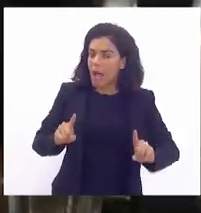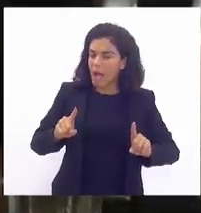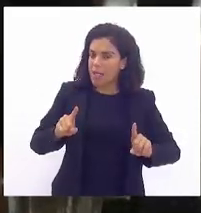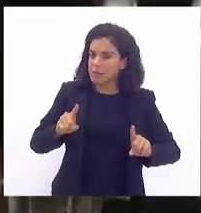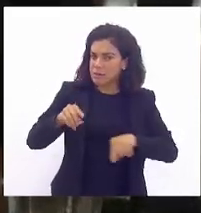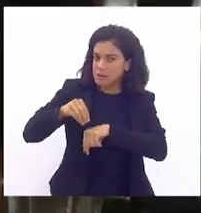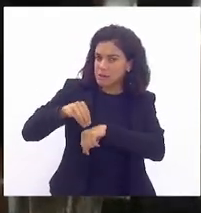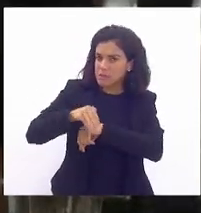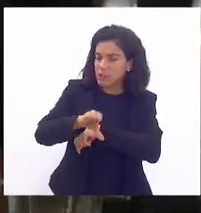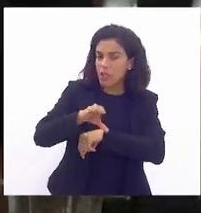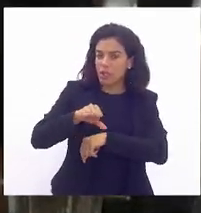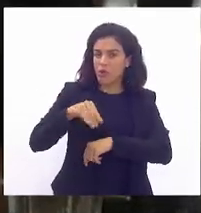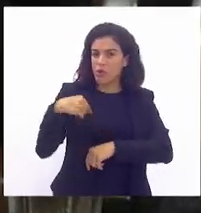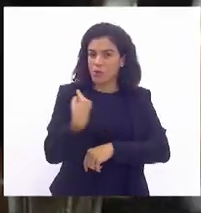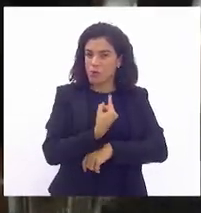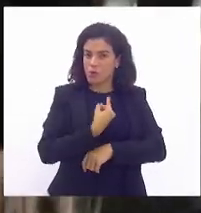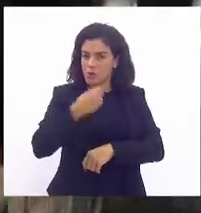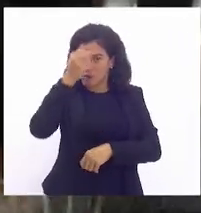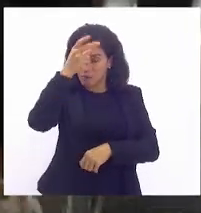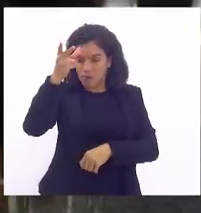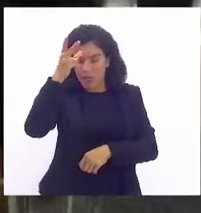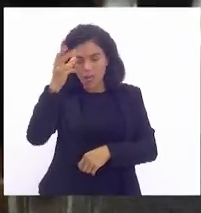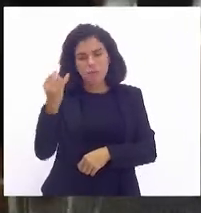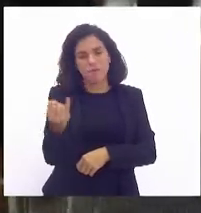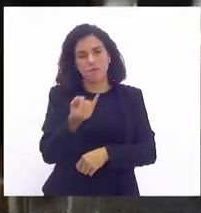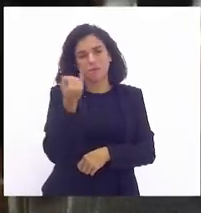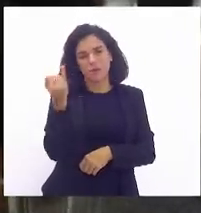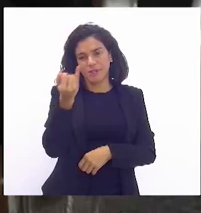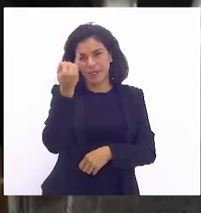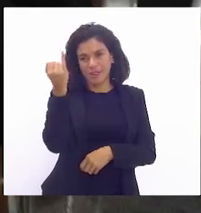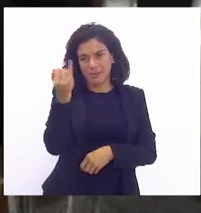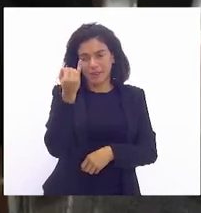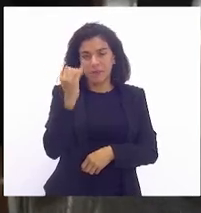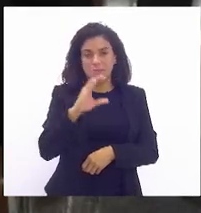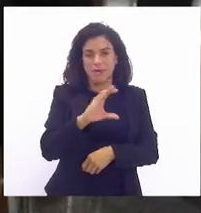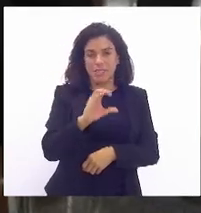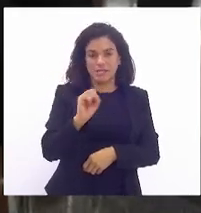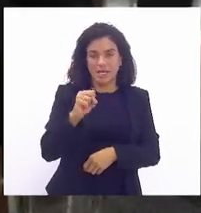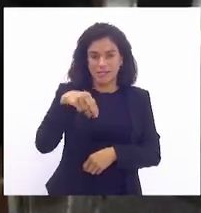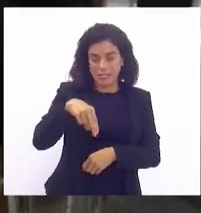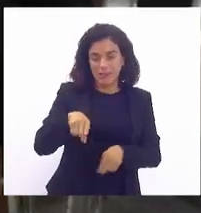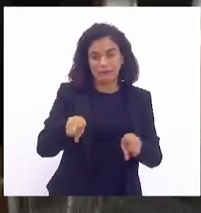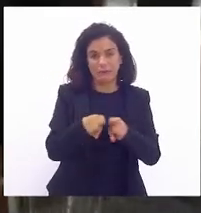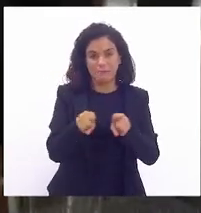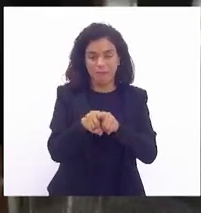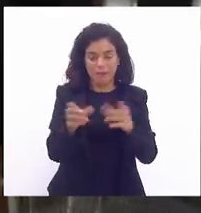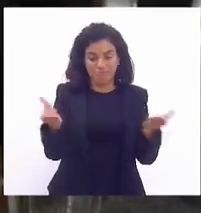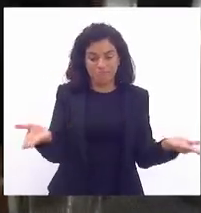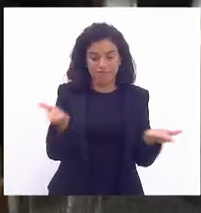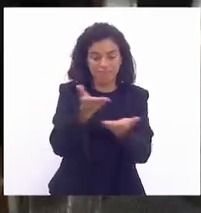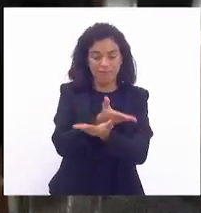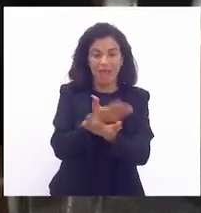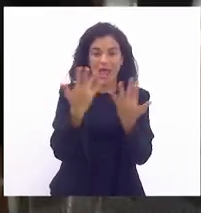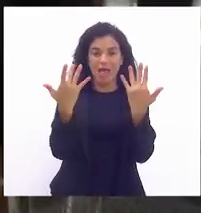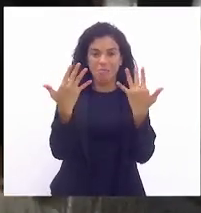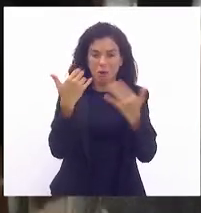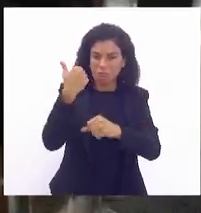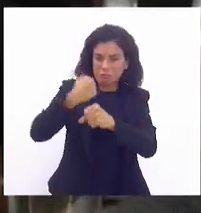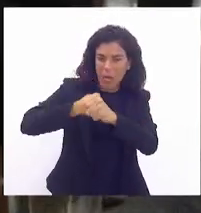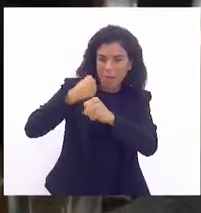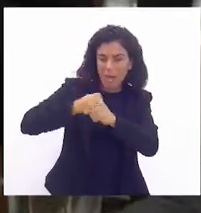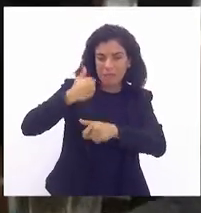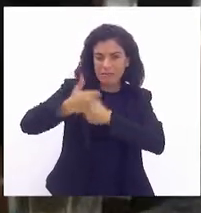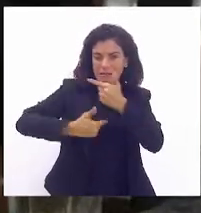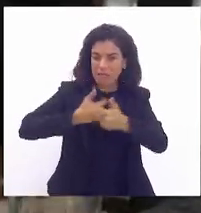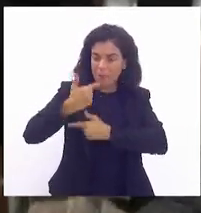claro, o nosso município é importantíssimo para a CSN também. A nossa mão de obra é importantíssima